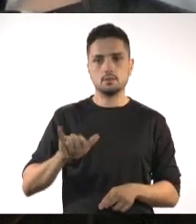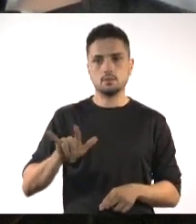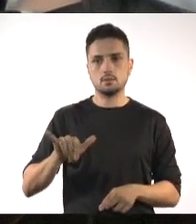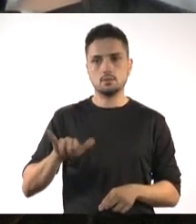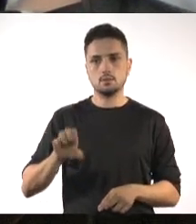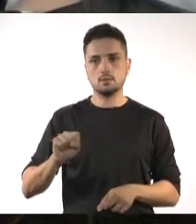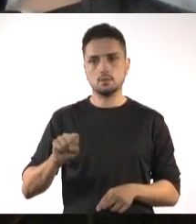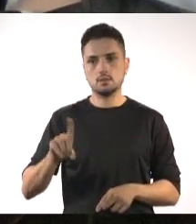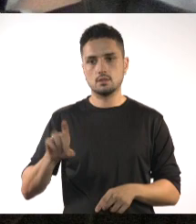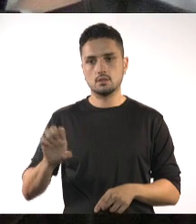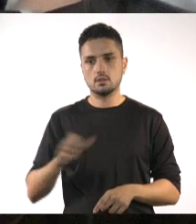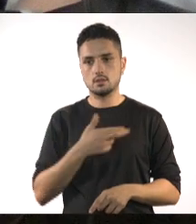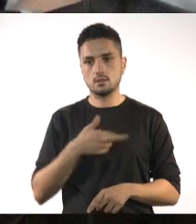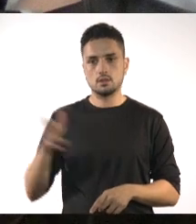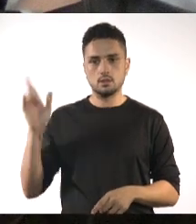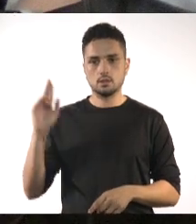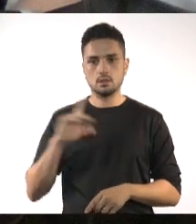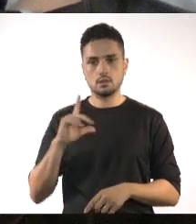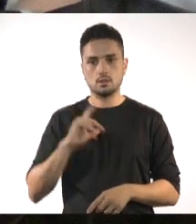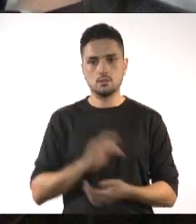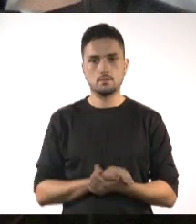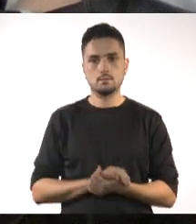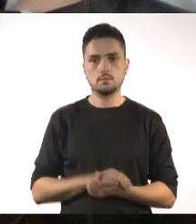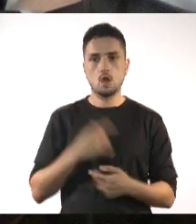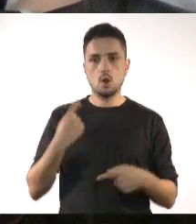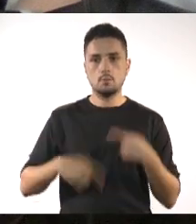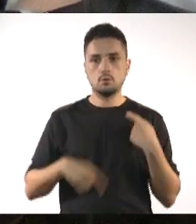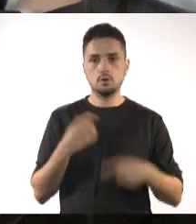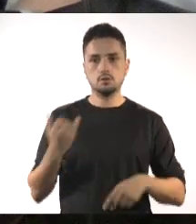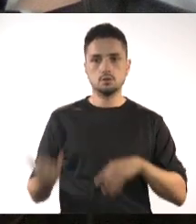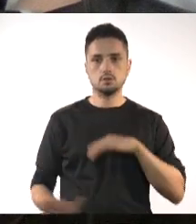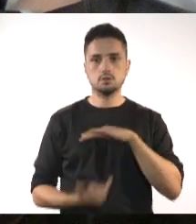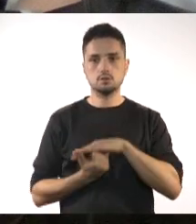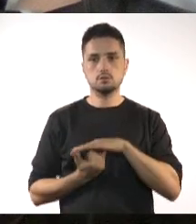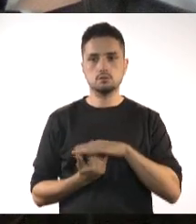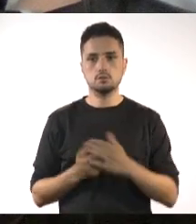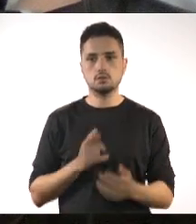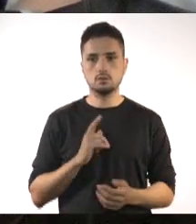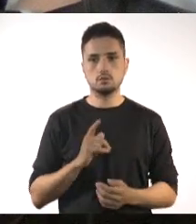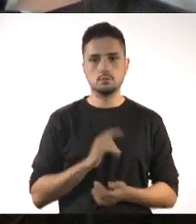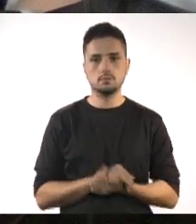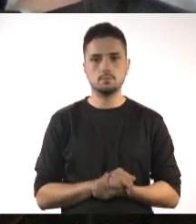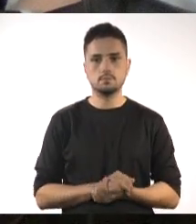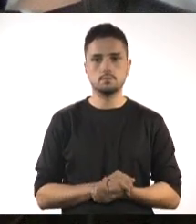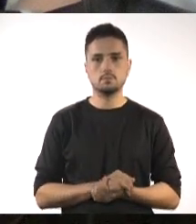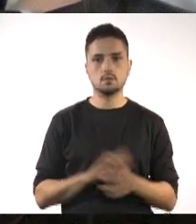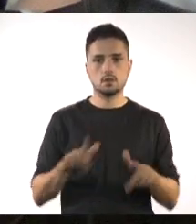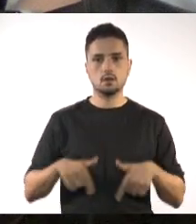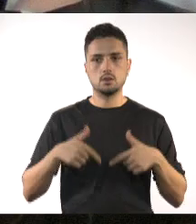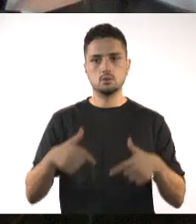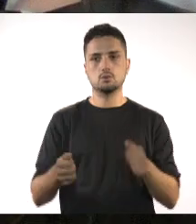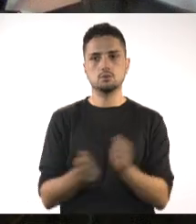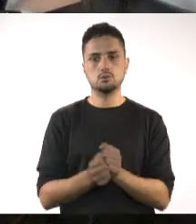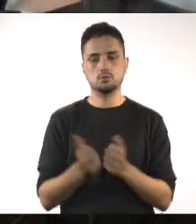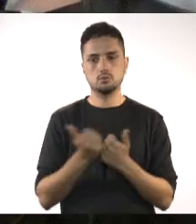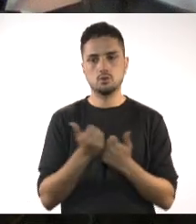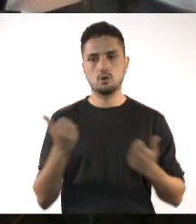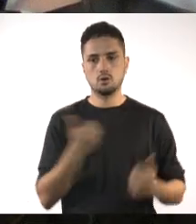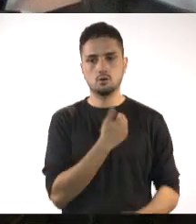relação da saúde. A político-institucional atua junto aos órgãos